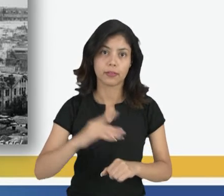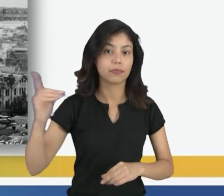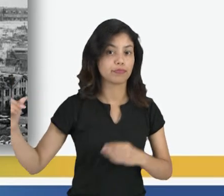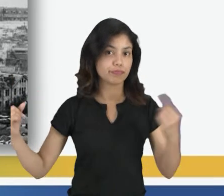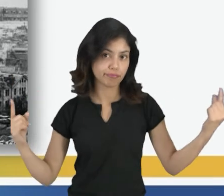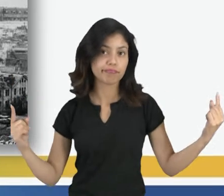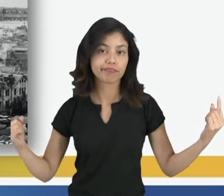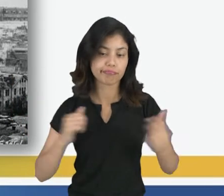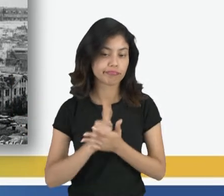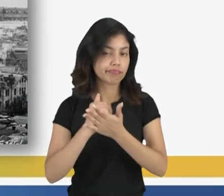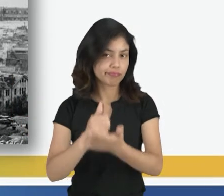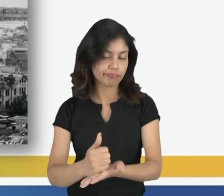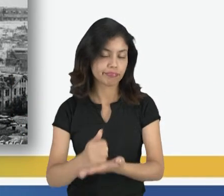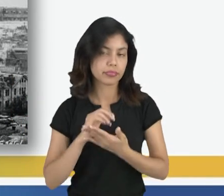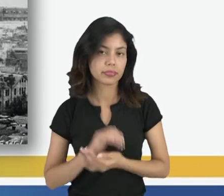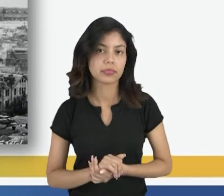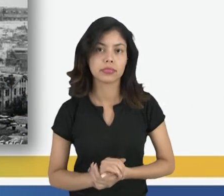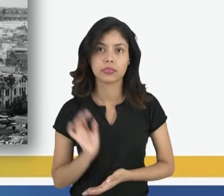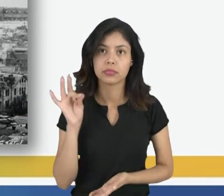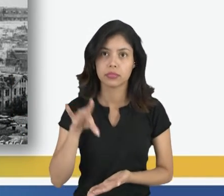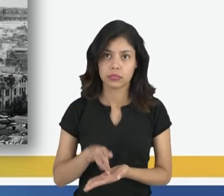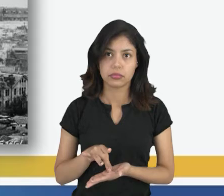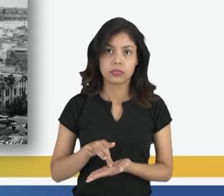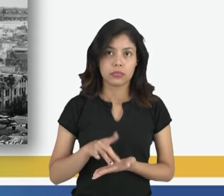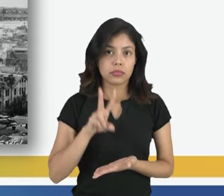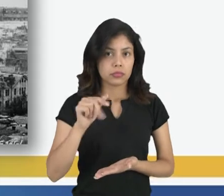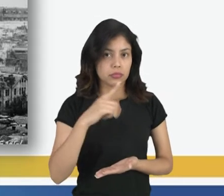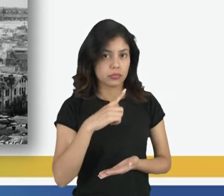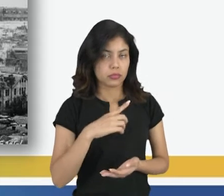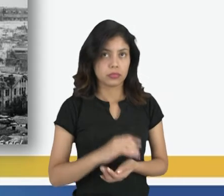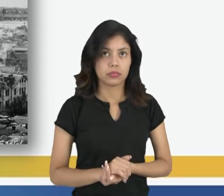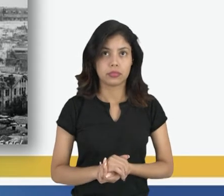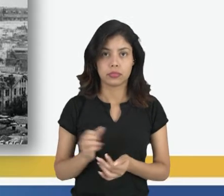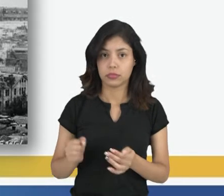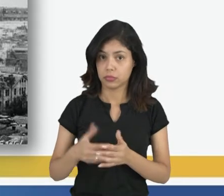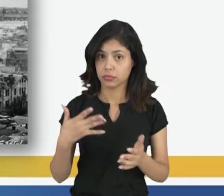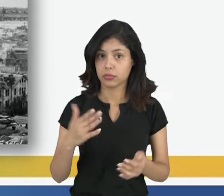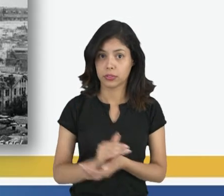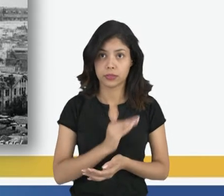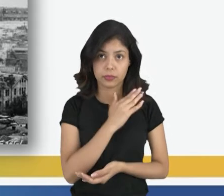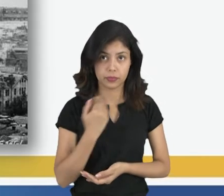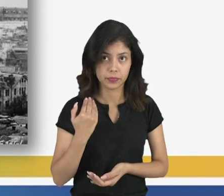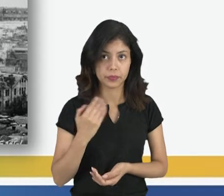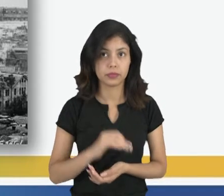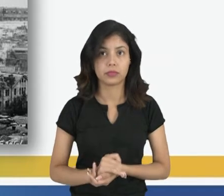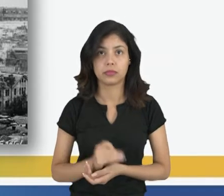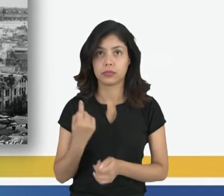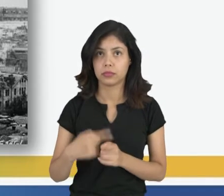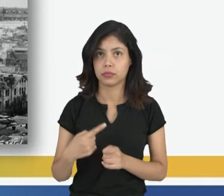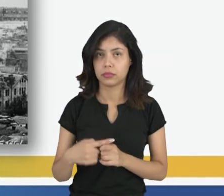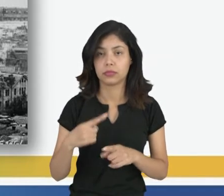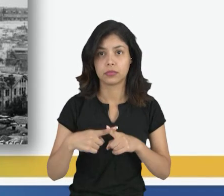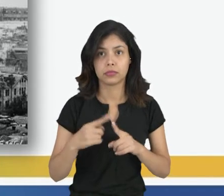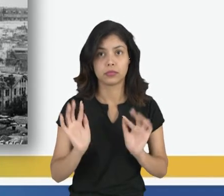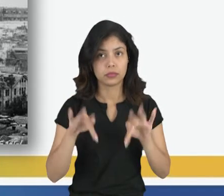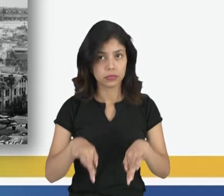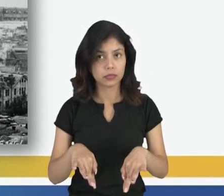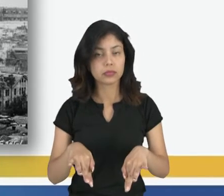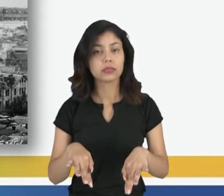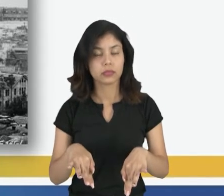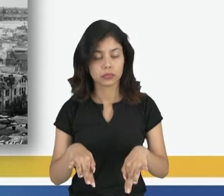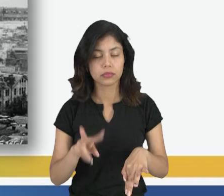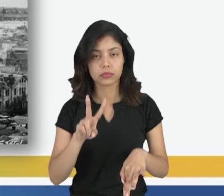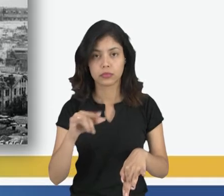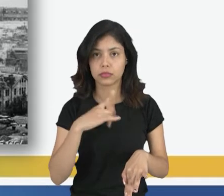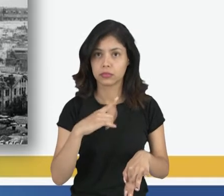que eles estão apoiando. E aí, de fato, a gente vai ter muitas mortes, tá, pessoal? E aí a gente tem lá no final 100 vencedores,